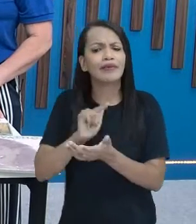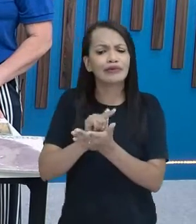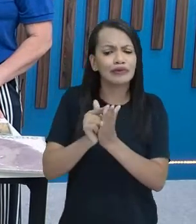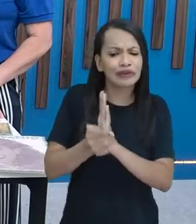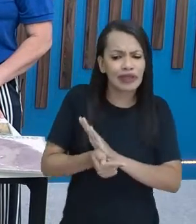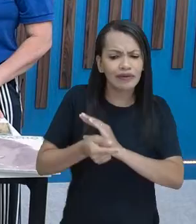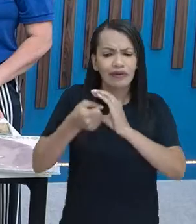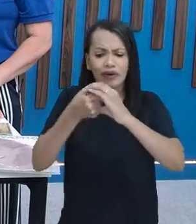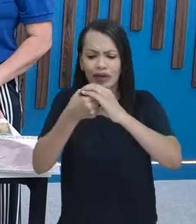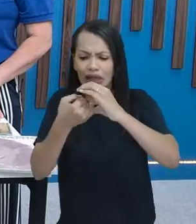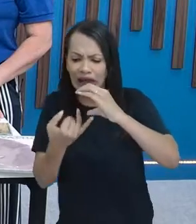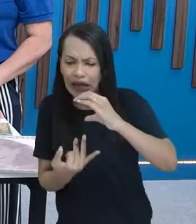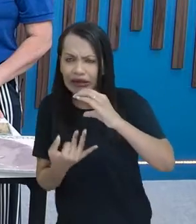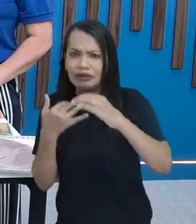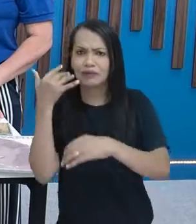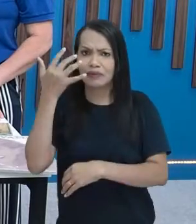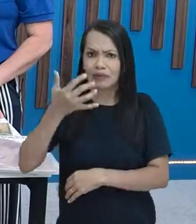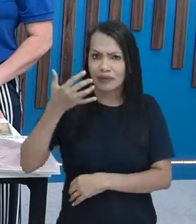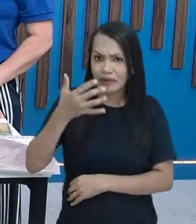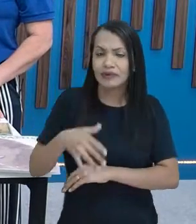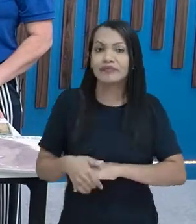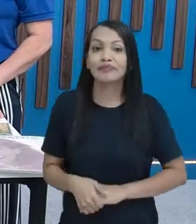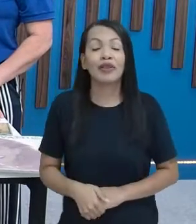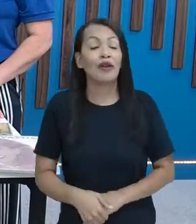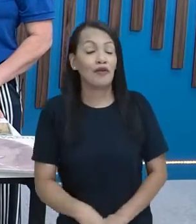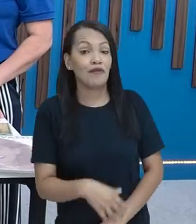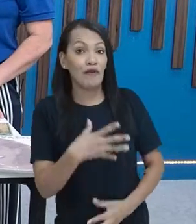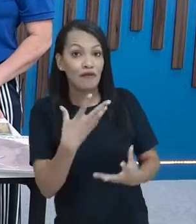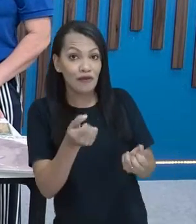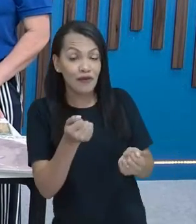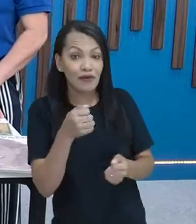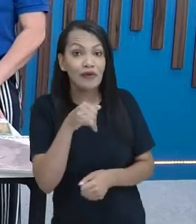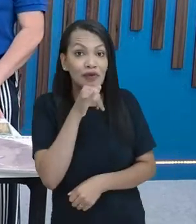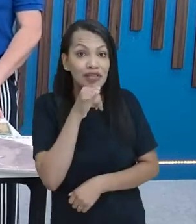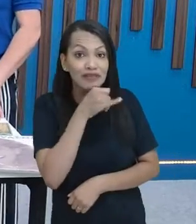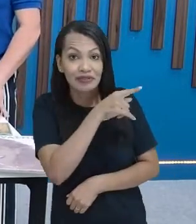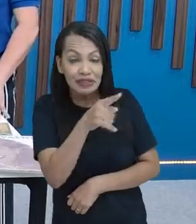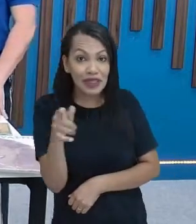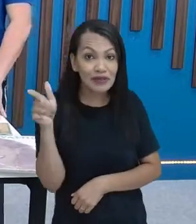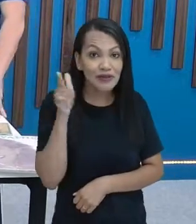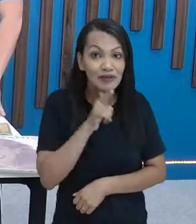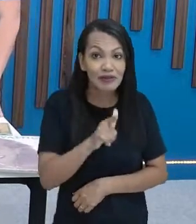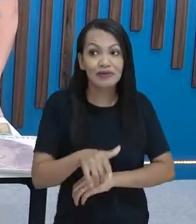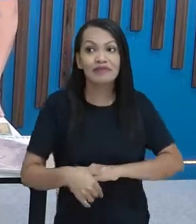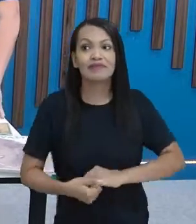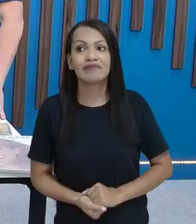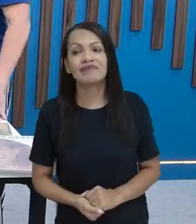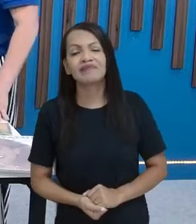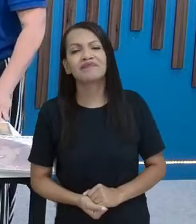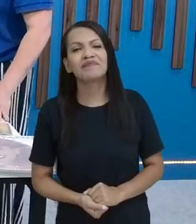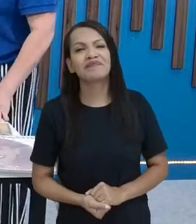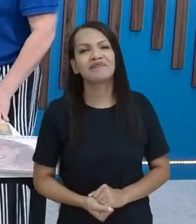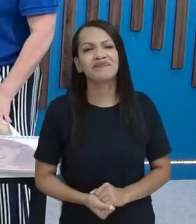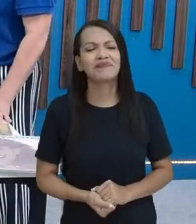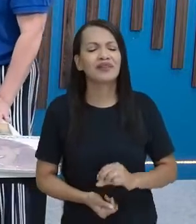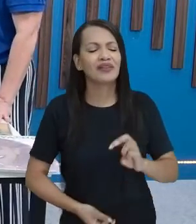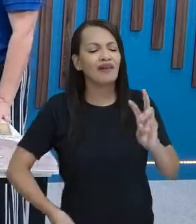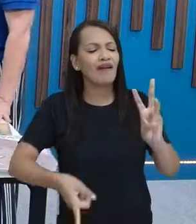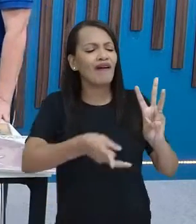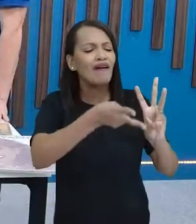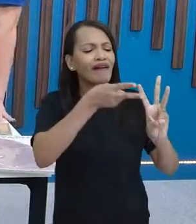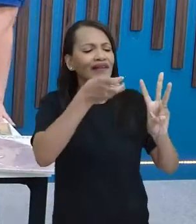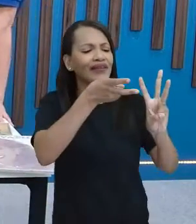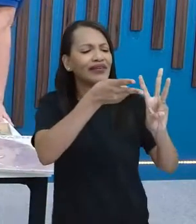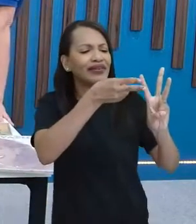se caracteriza um gênero musical? Vou fazer um exemplo. Diz. Vamos ver se vocês acertam. Tá. Índia, seus cabelos nos